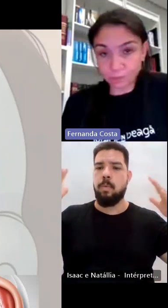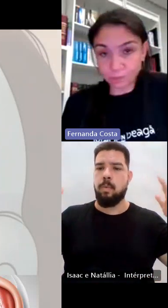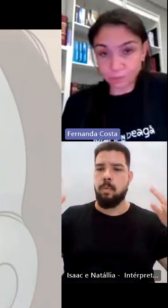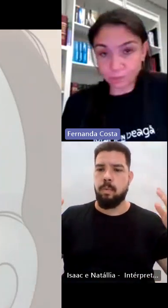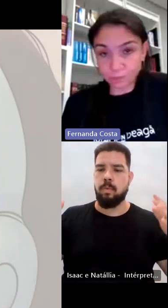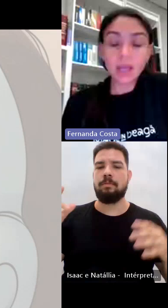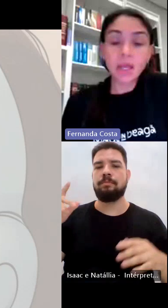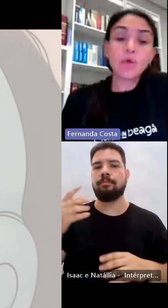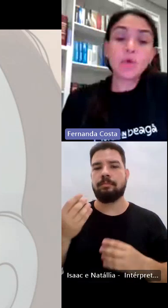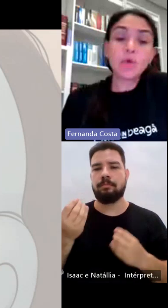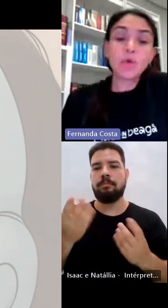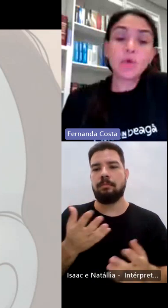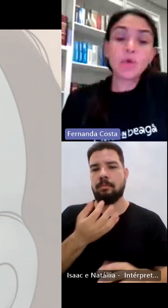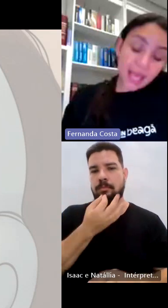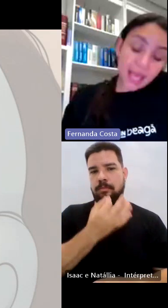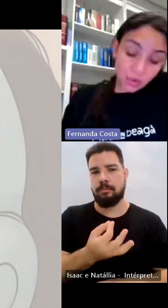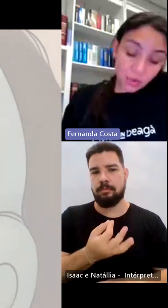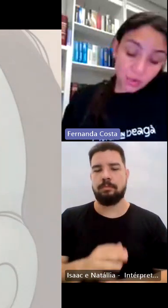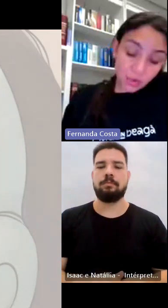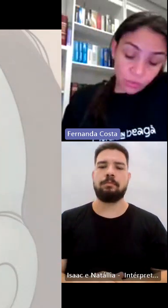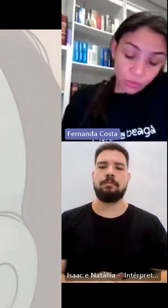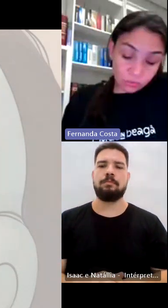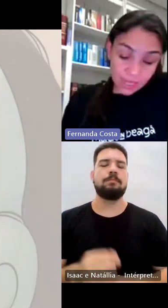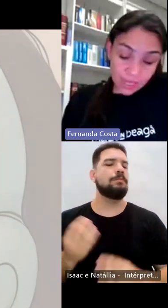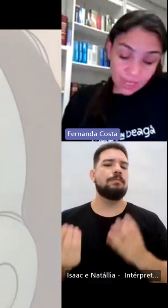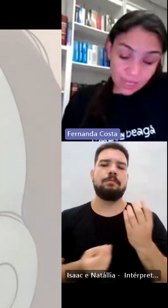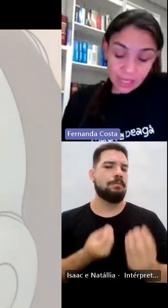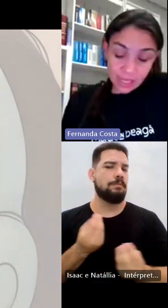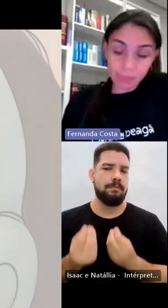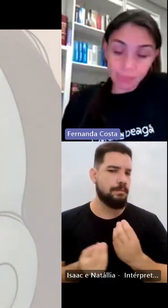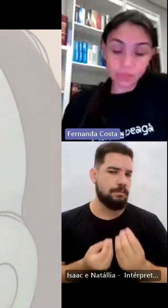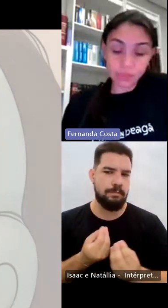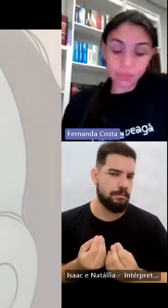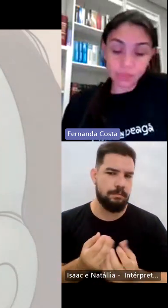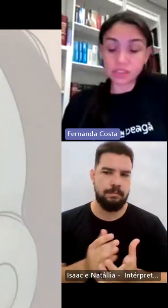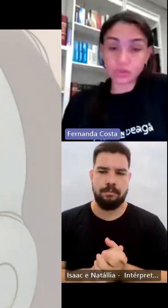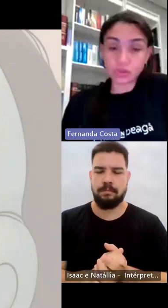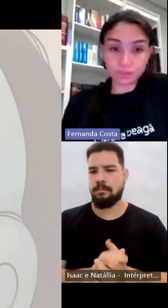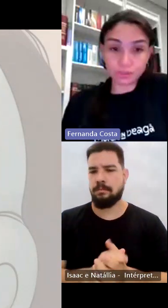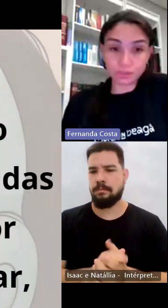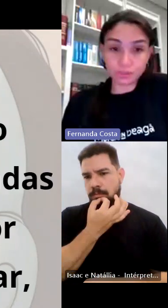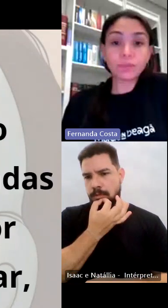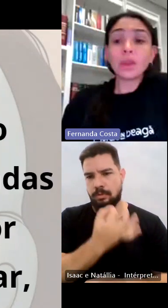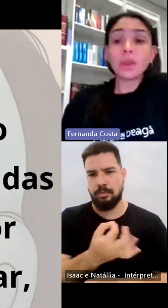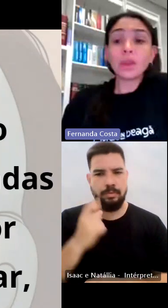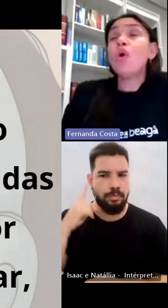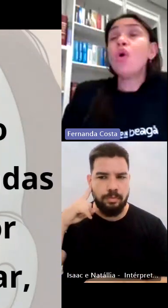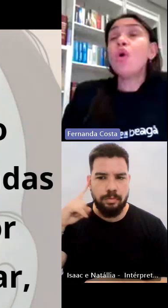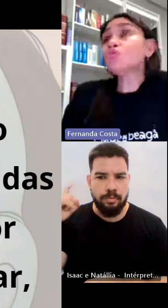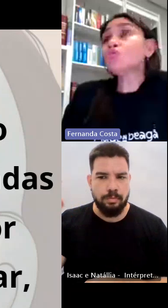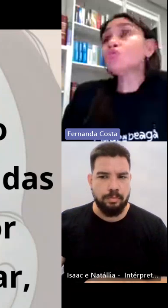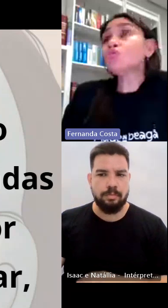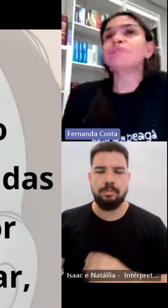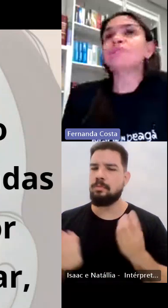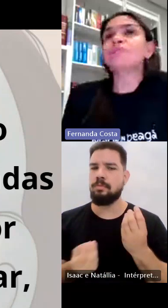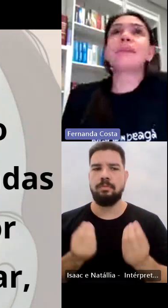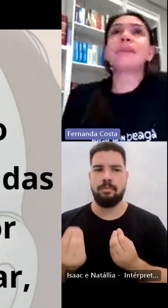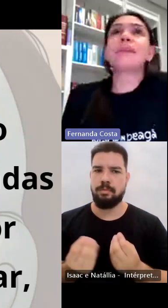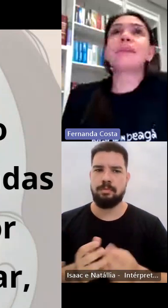som. Como que acontece a produção desse som? O